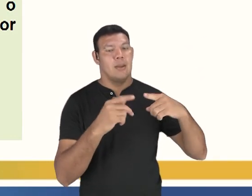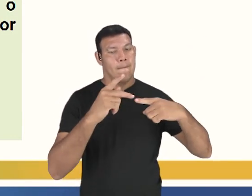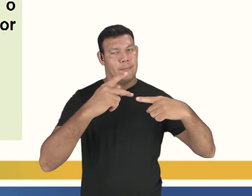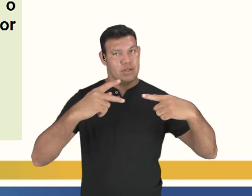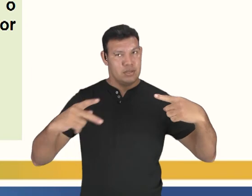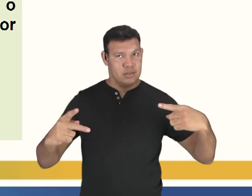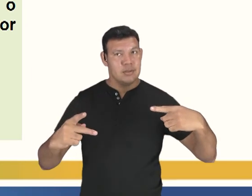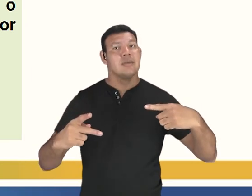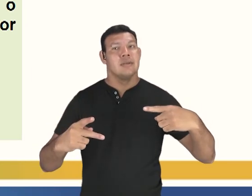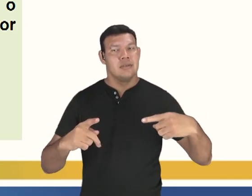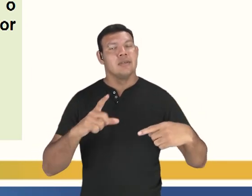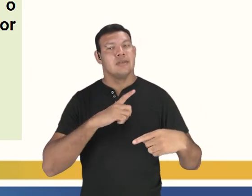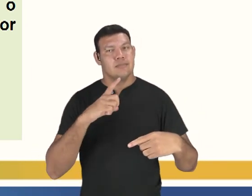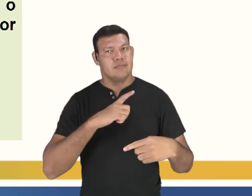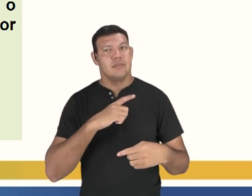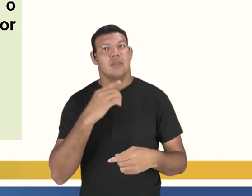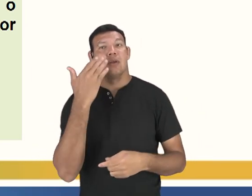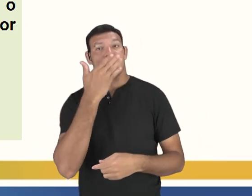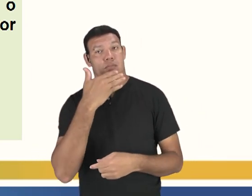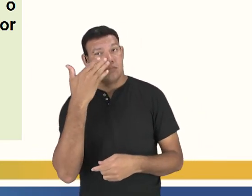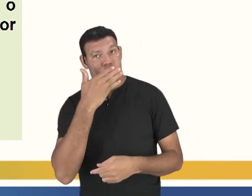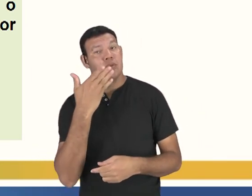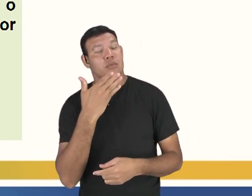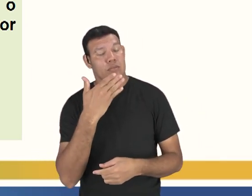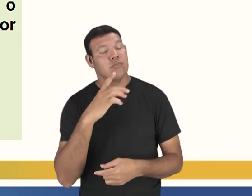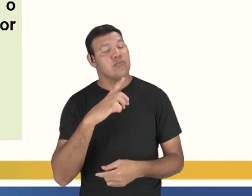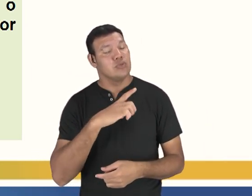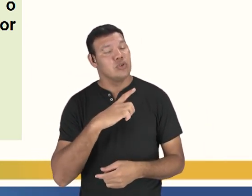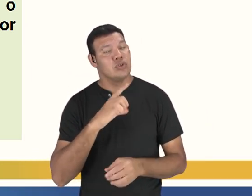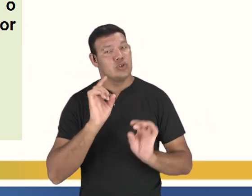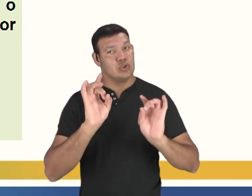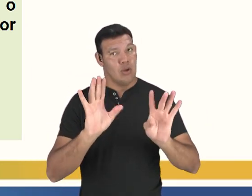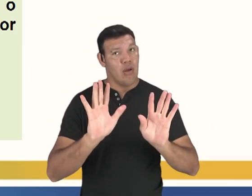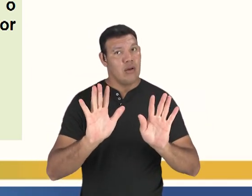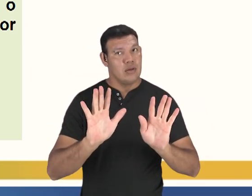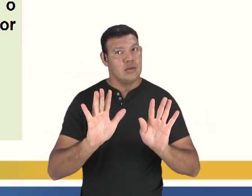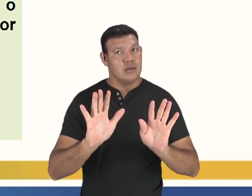né? Que fornecem uma certa quantidade de glicose, mas não